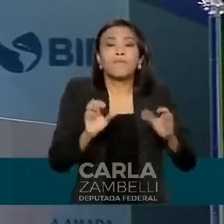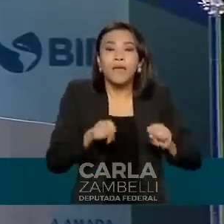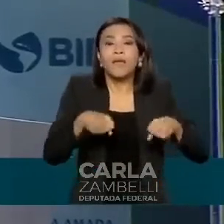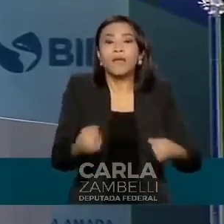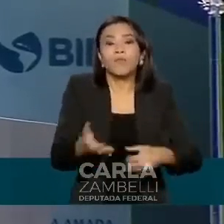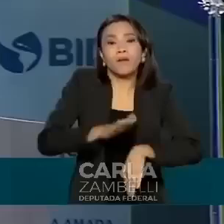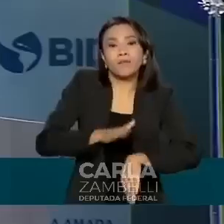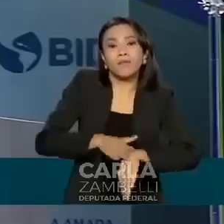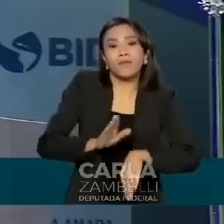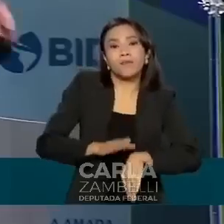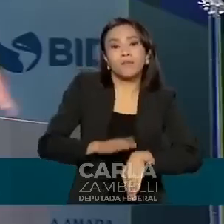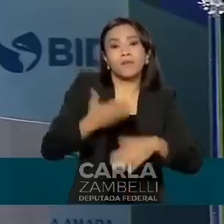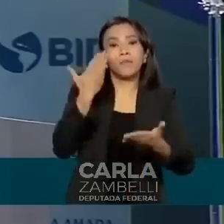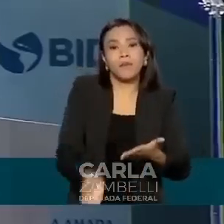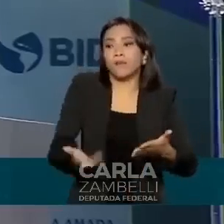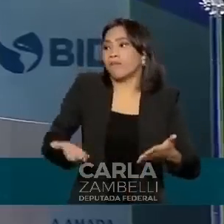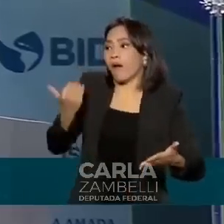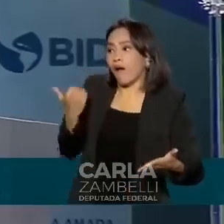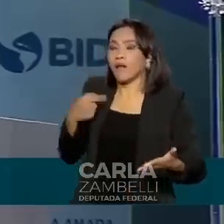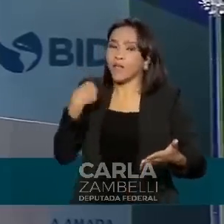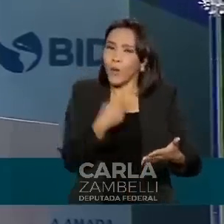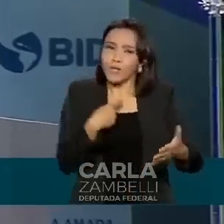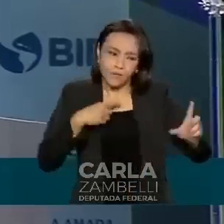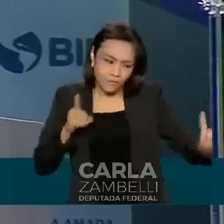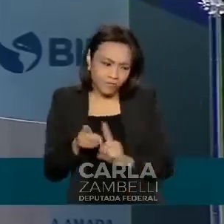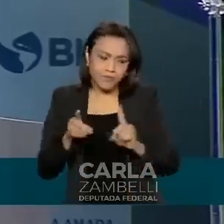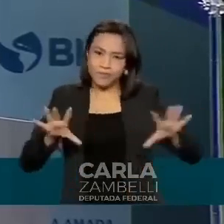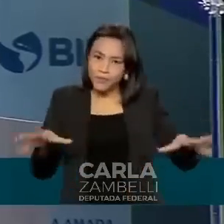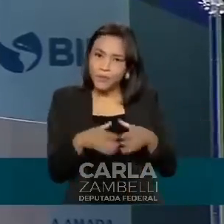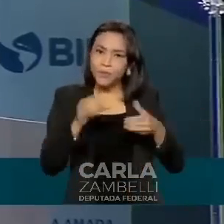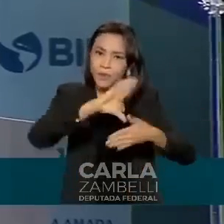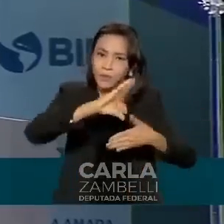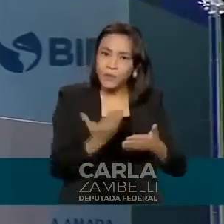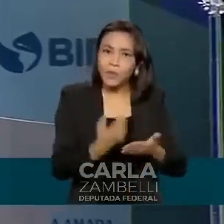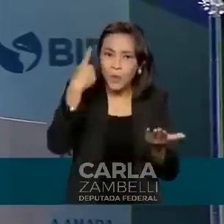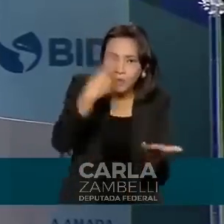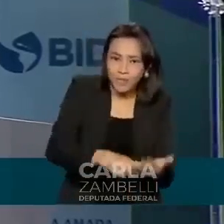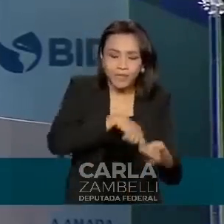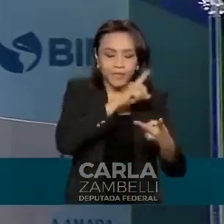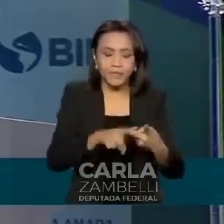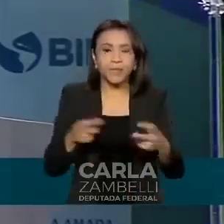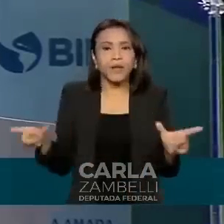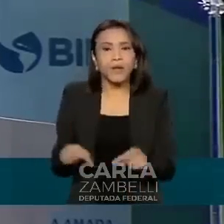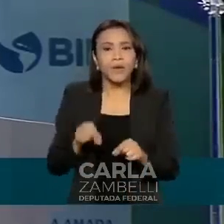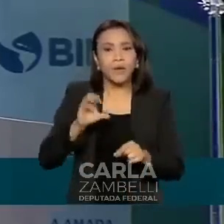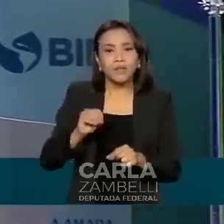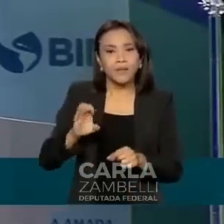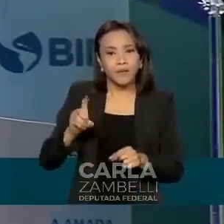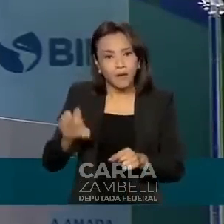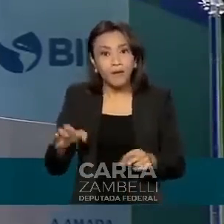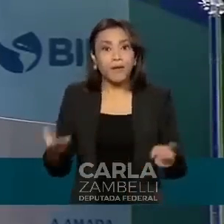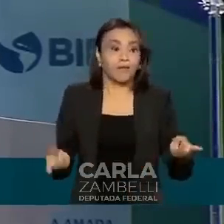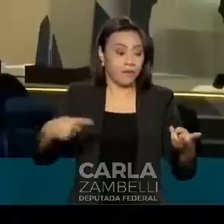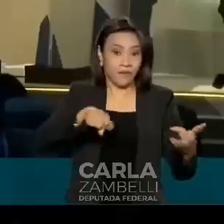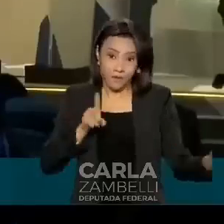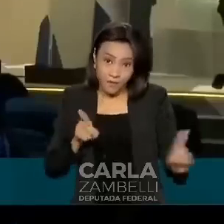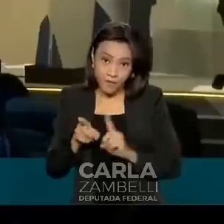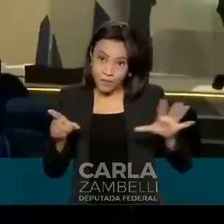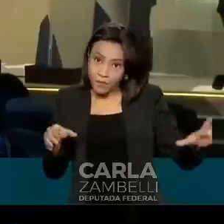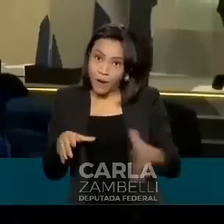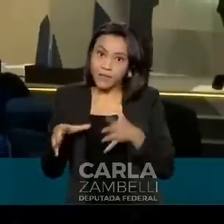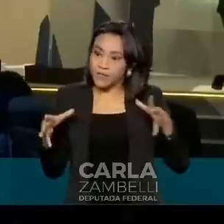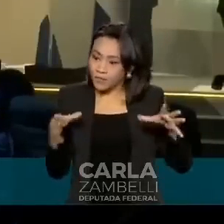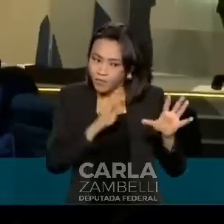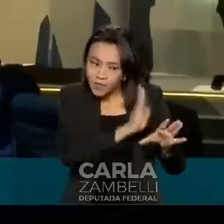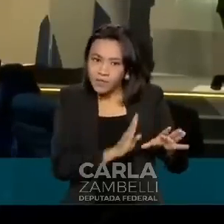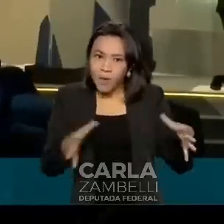prosperidade entramos e fizemos logo a conta Mercosul acordar europeia acordo do Extra roupinha frente a ideia estamos entrando na sedf